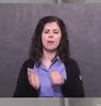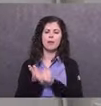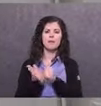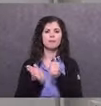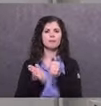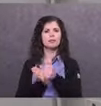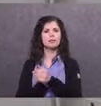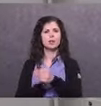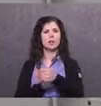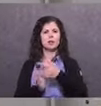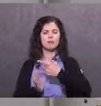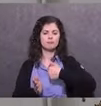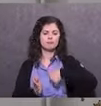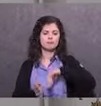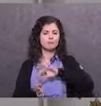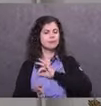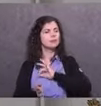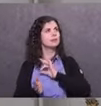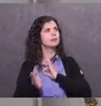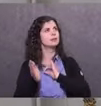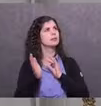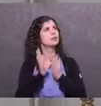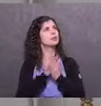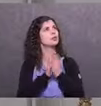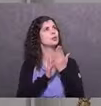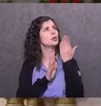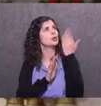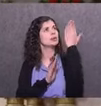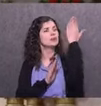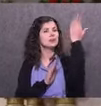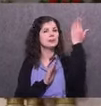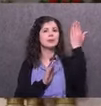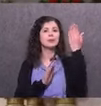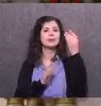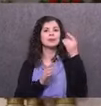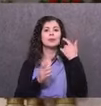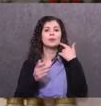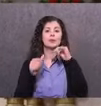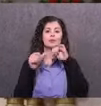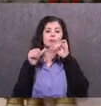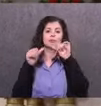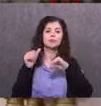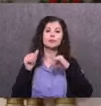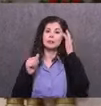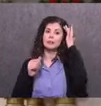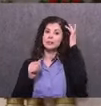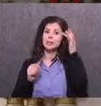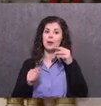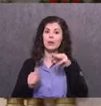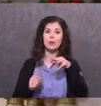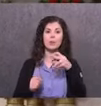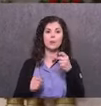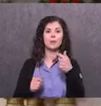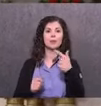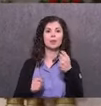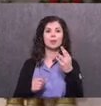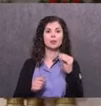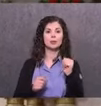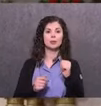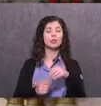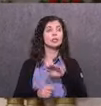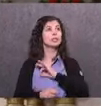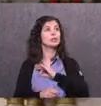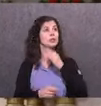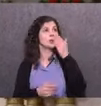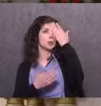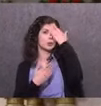Evangelho de Nosso Senhor Jesus Cristo segundo São Mateus. Glória a Deus.